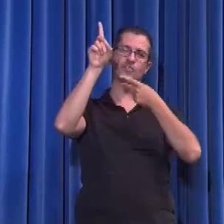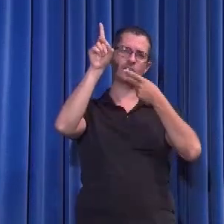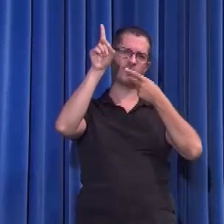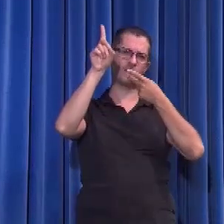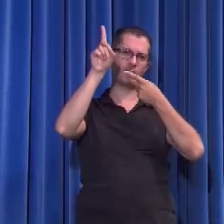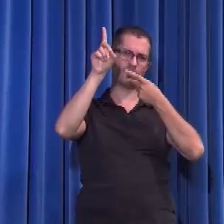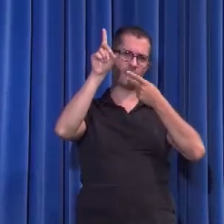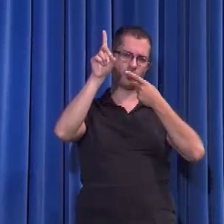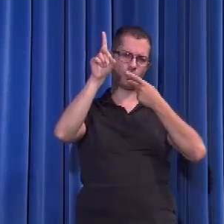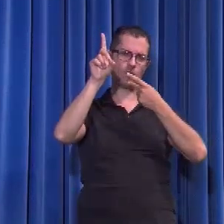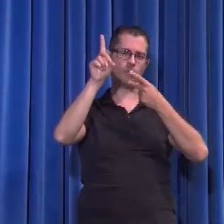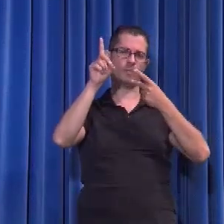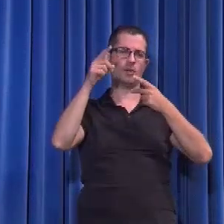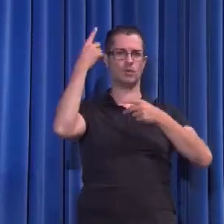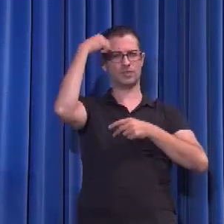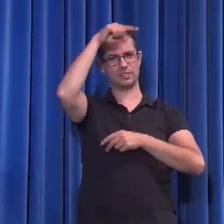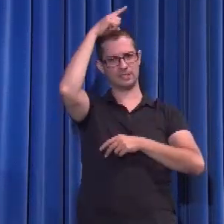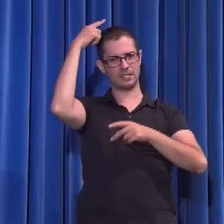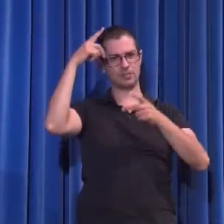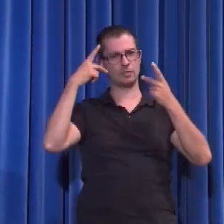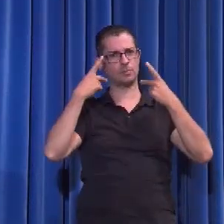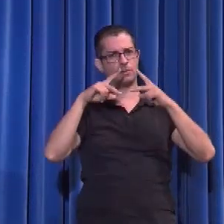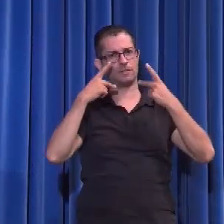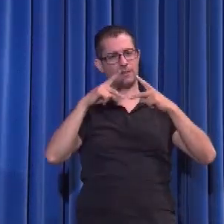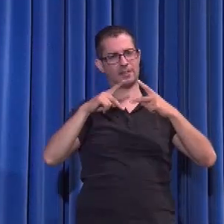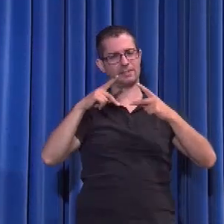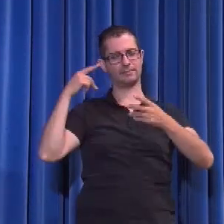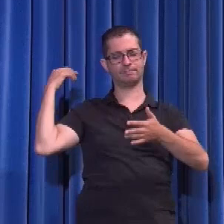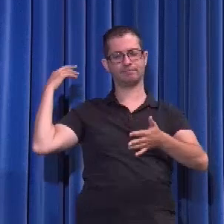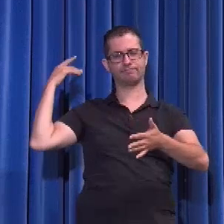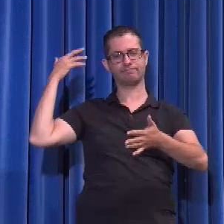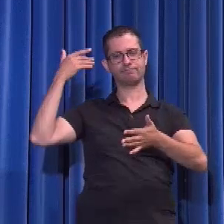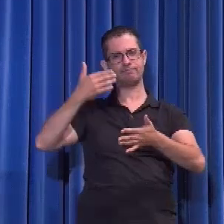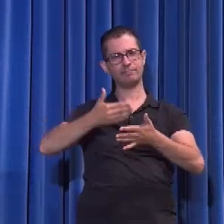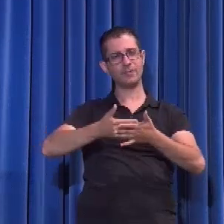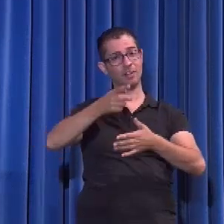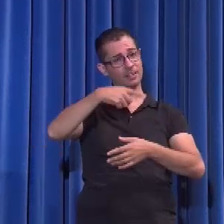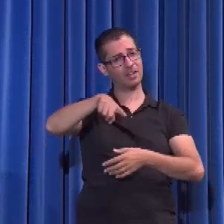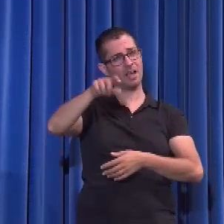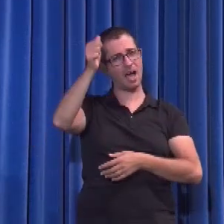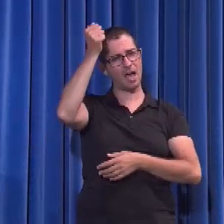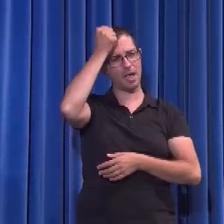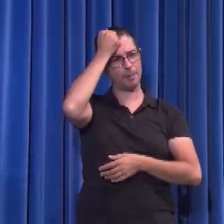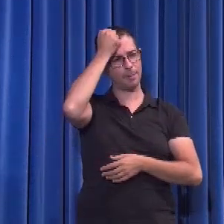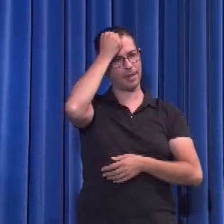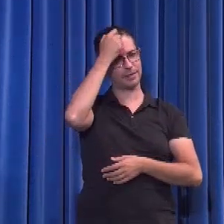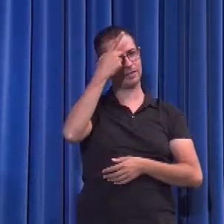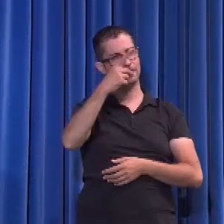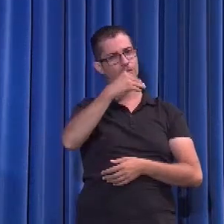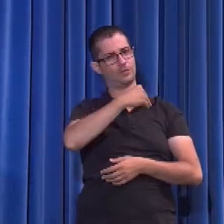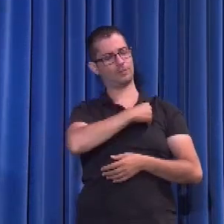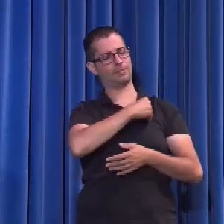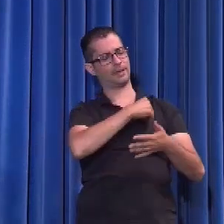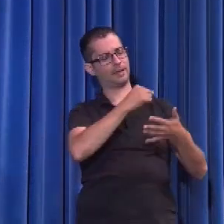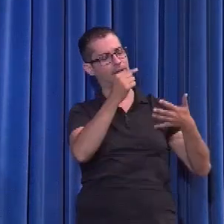santos profetas desde a antiguidade. Arrependam-se dos seus pecados.